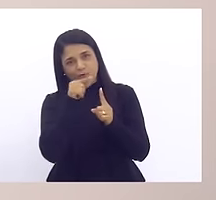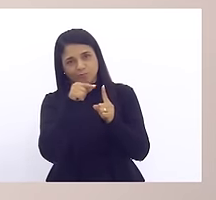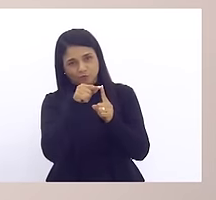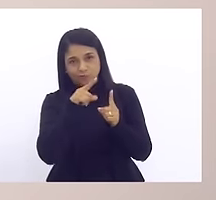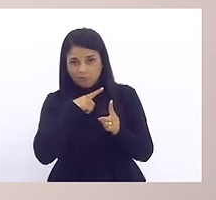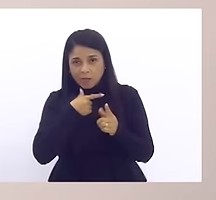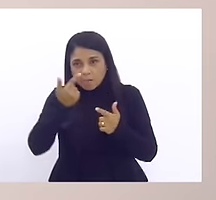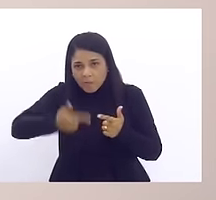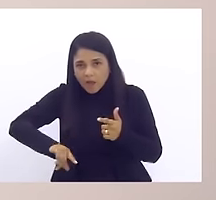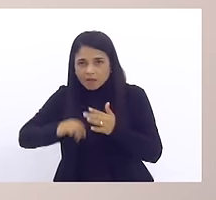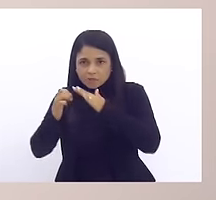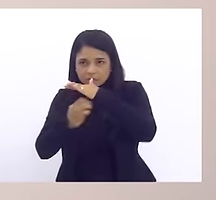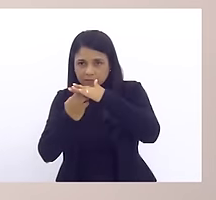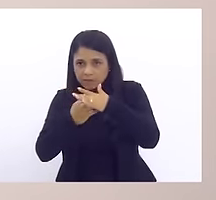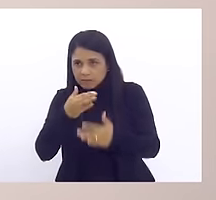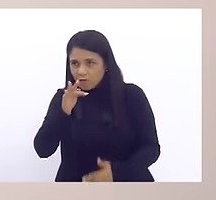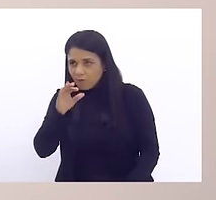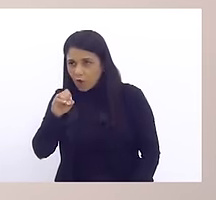outras empresas